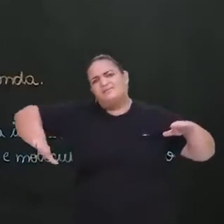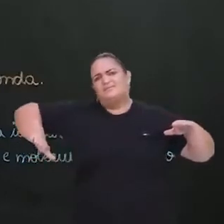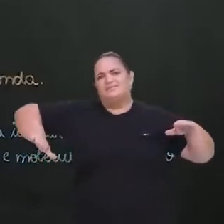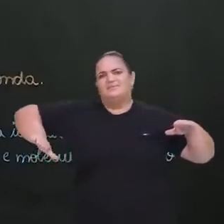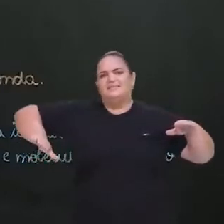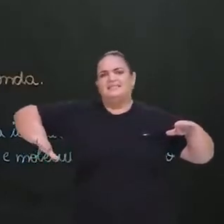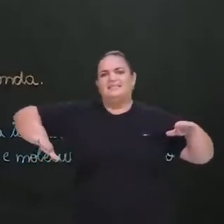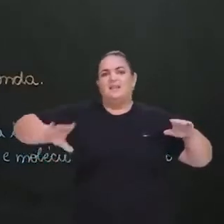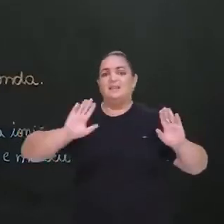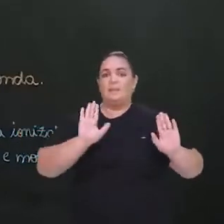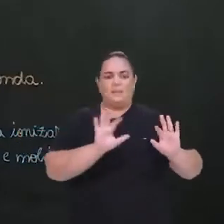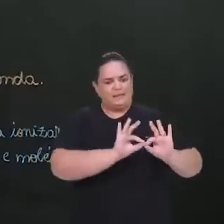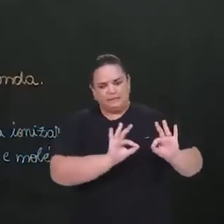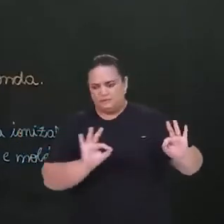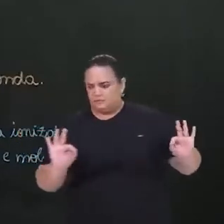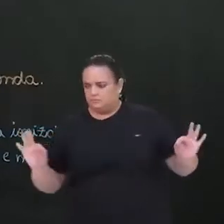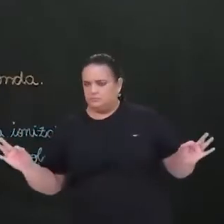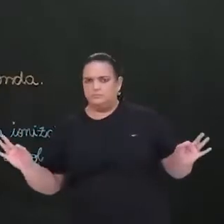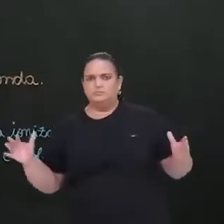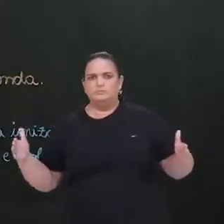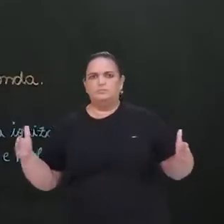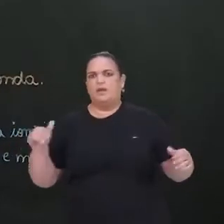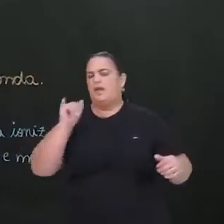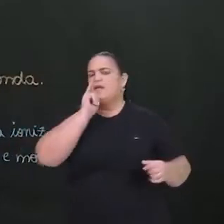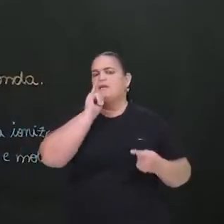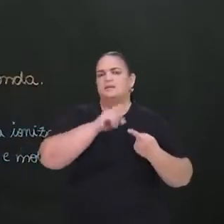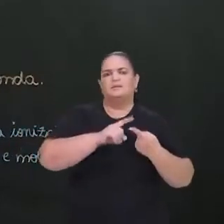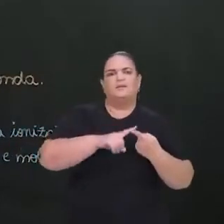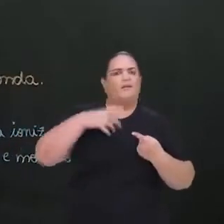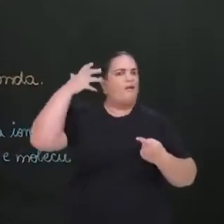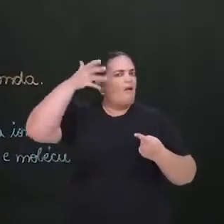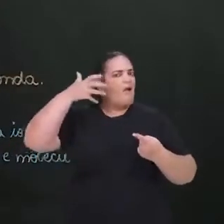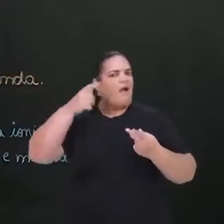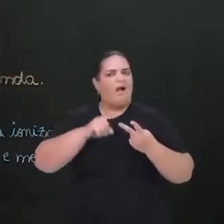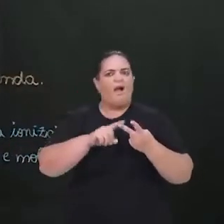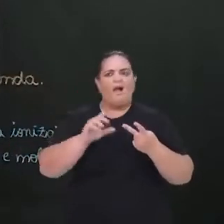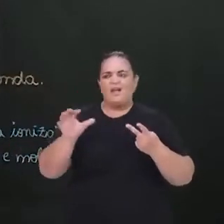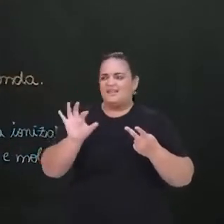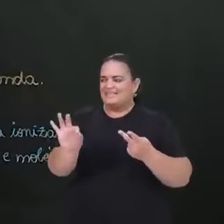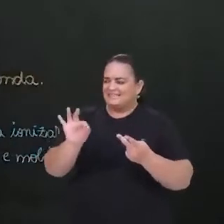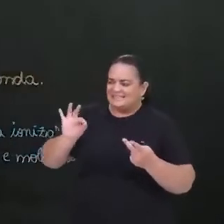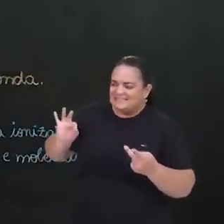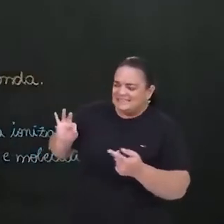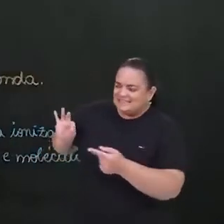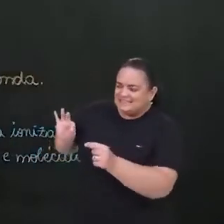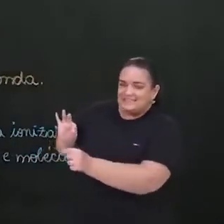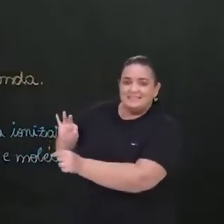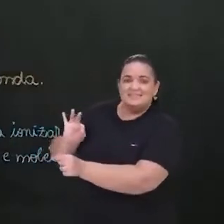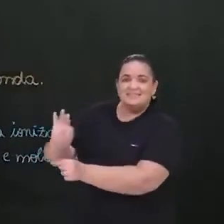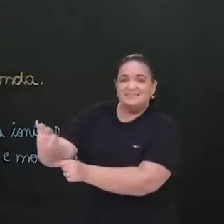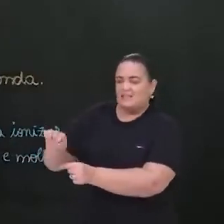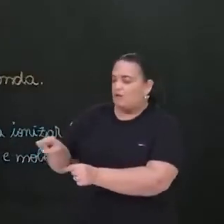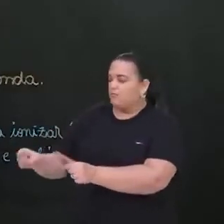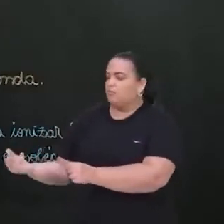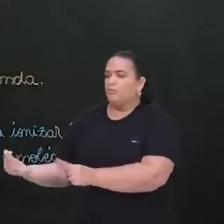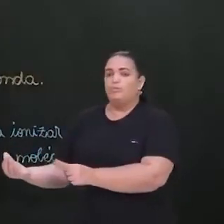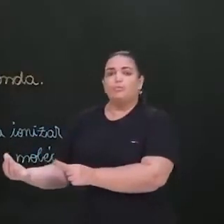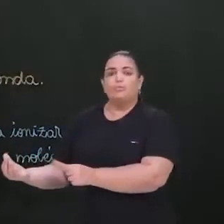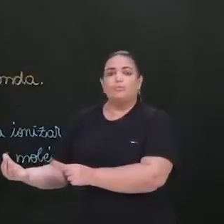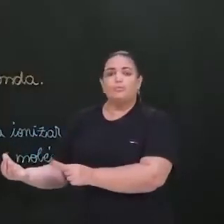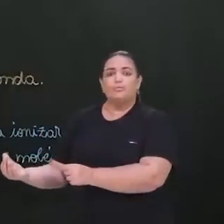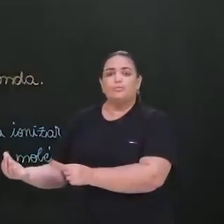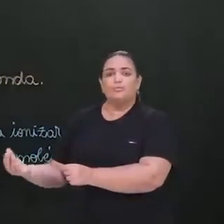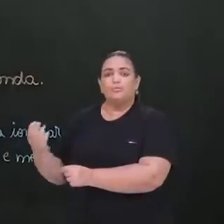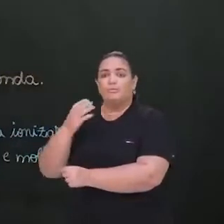um comprimento bem grandão. Eu vou ter aí ondas de rádio, micro-ondas. Repare que eu estou tendo um aumento